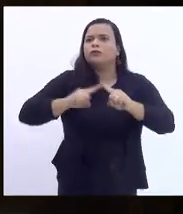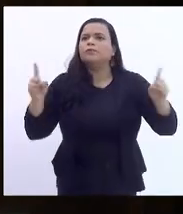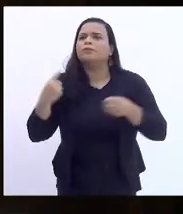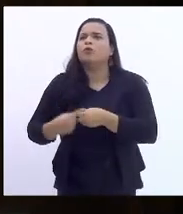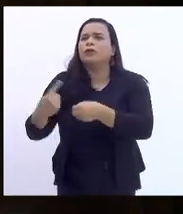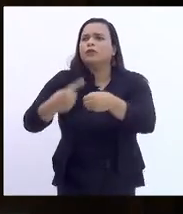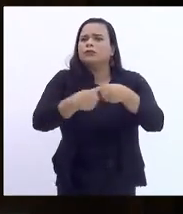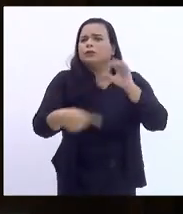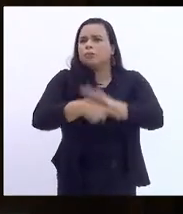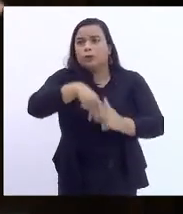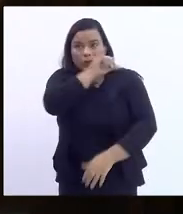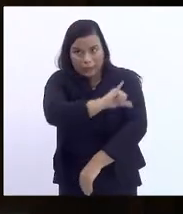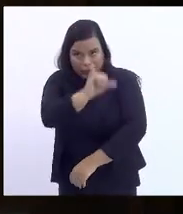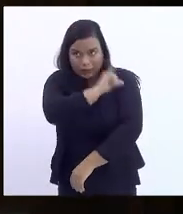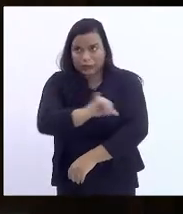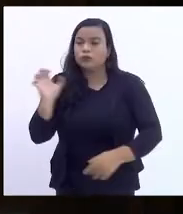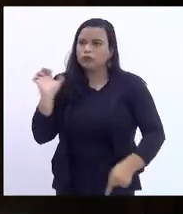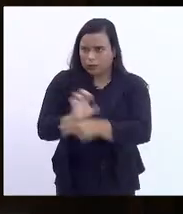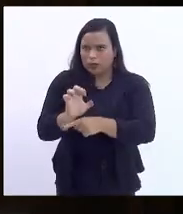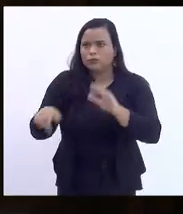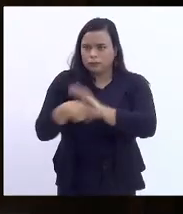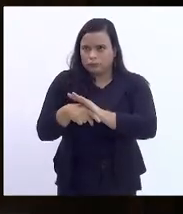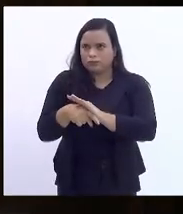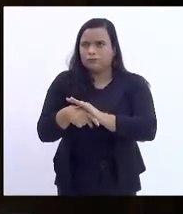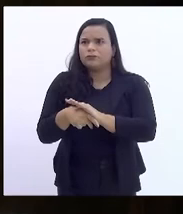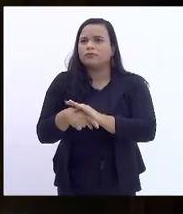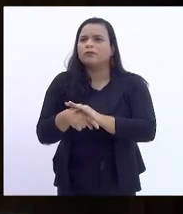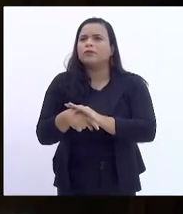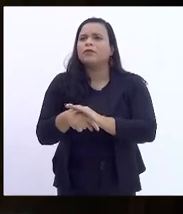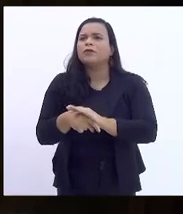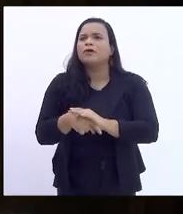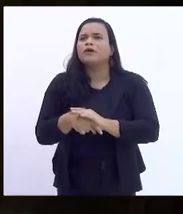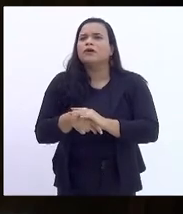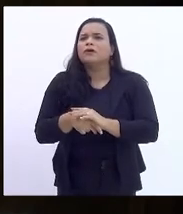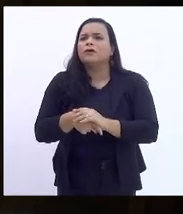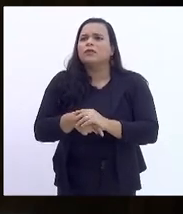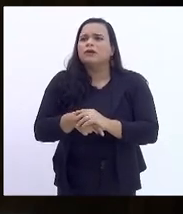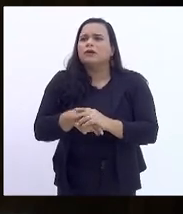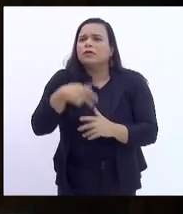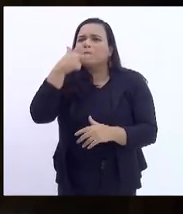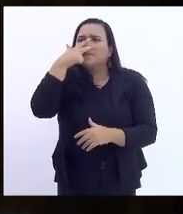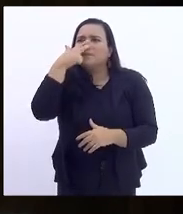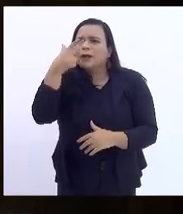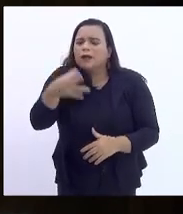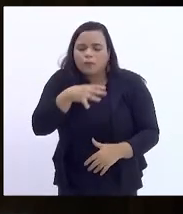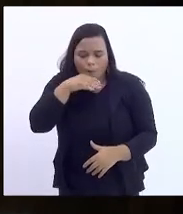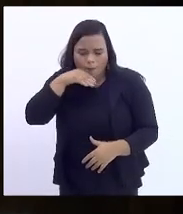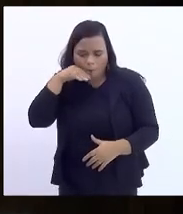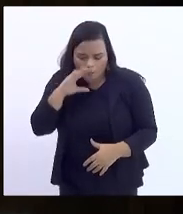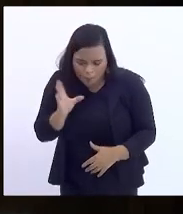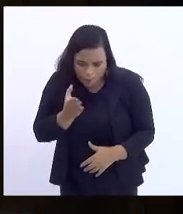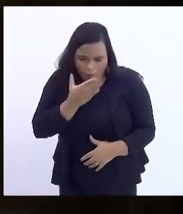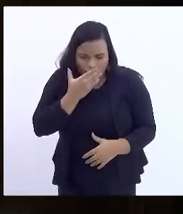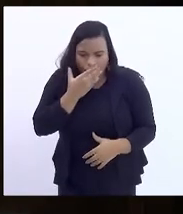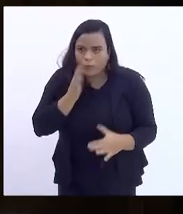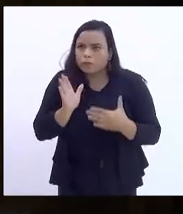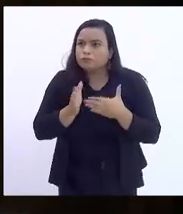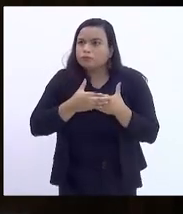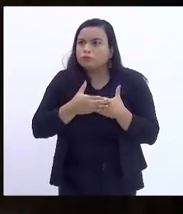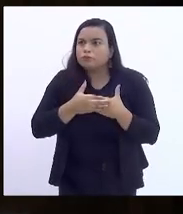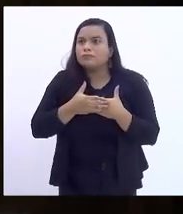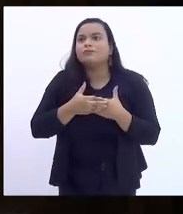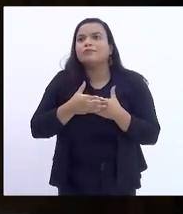do Rio é um município estado e ele tá omisso na mão de meia dúzias de